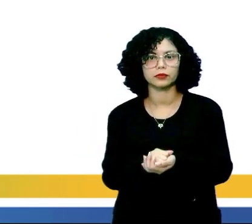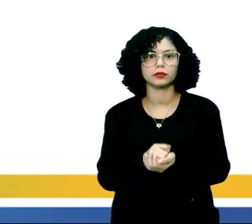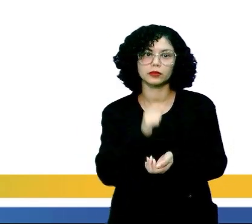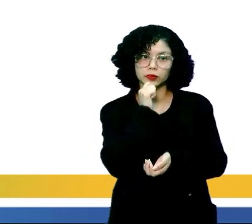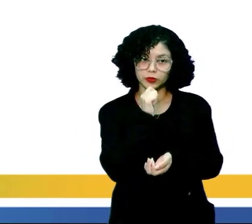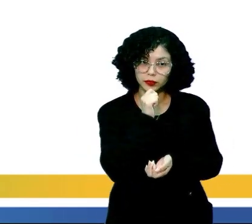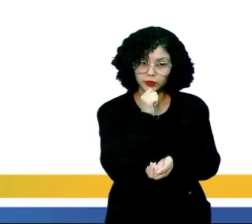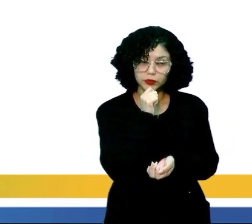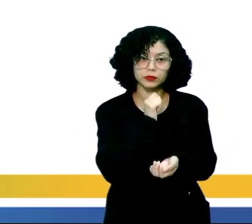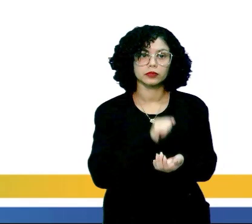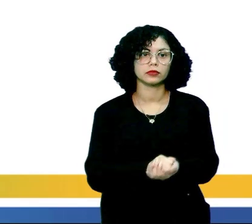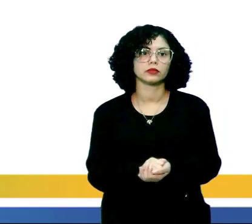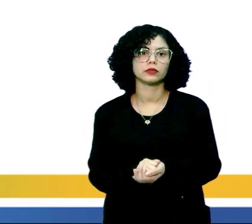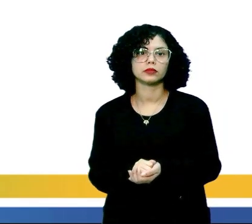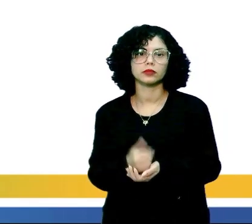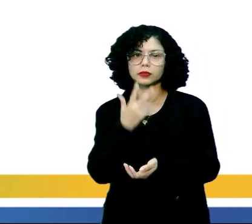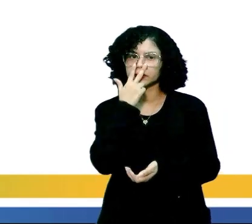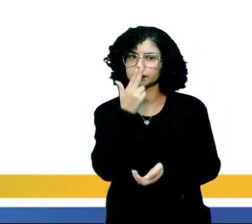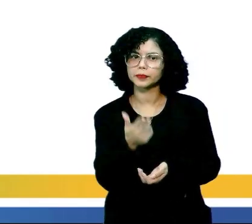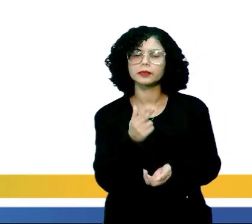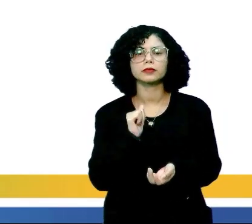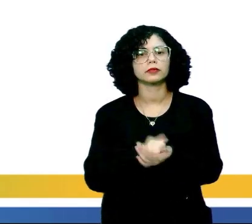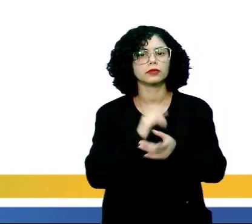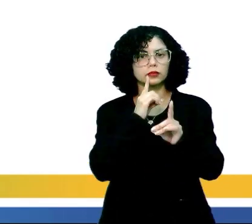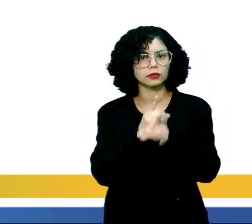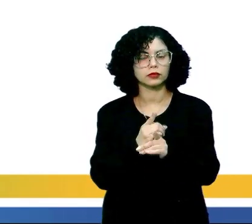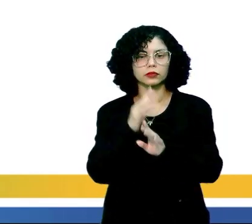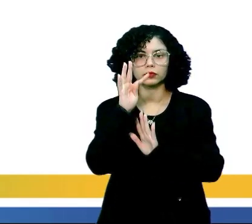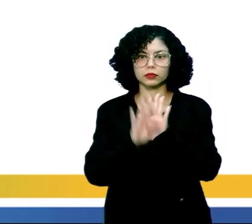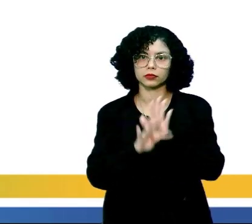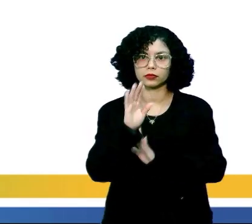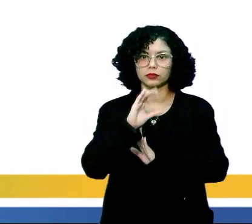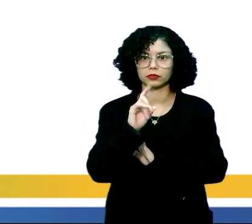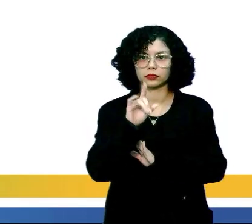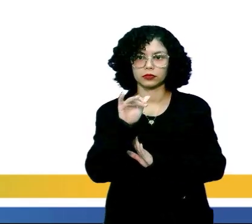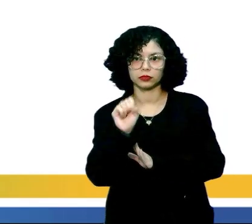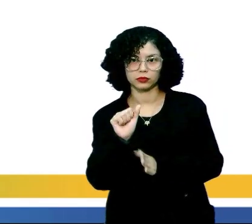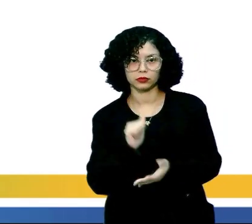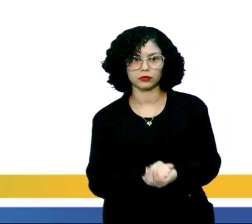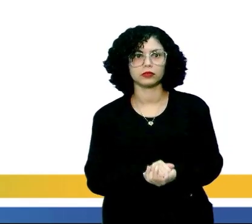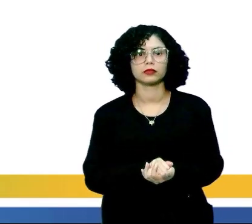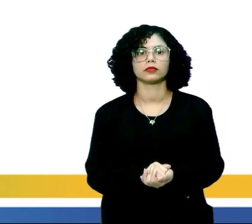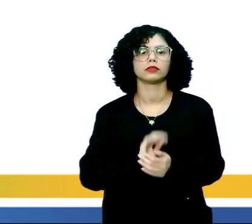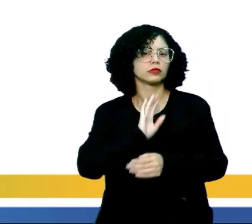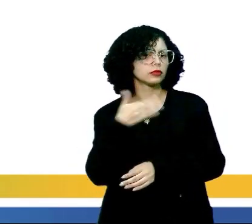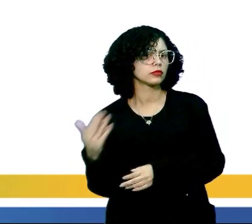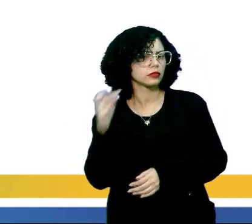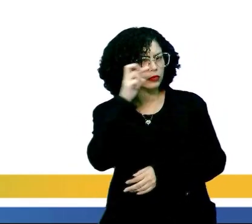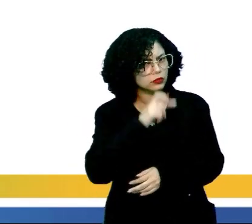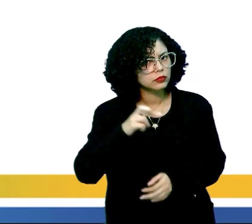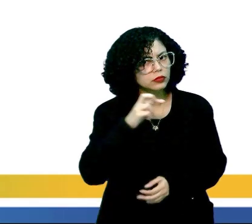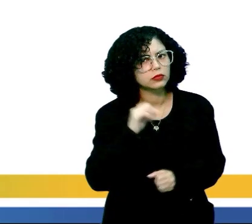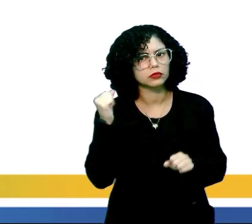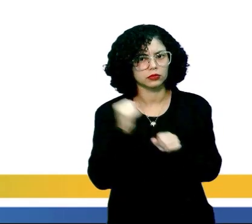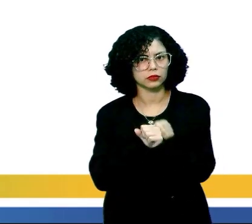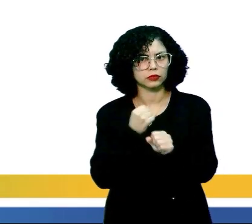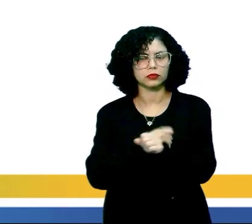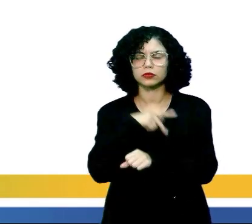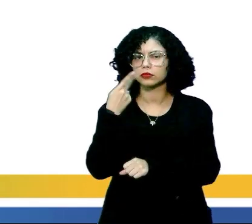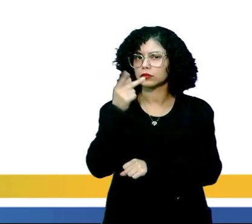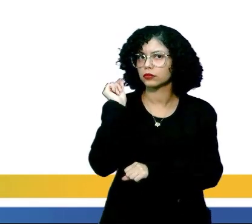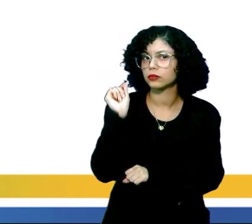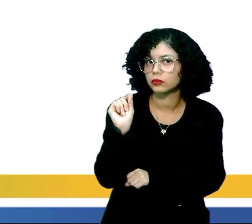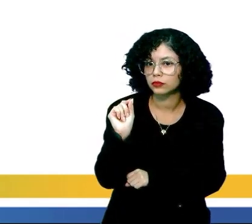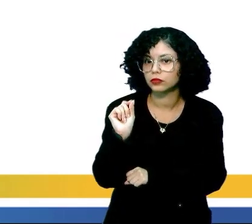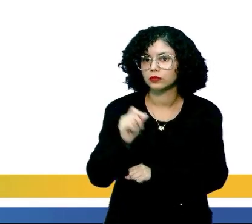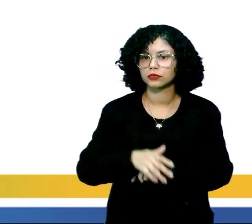elementos. A afirmação semelhante pode ser encontrada no texto de Carlos Drummond de Andrade, quando, ao analisar a